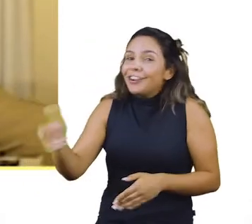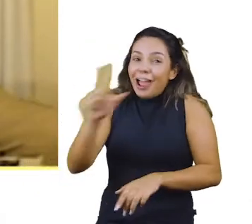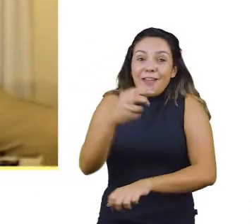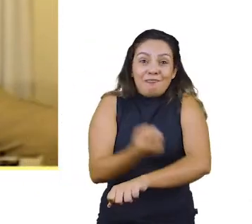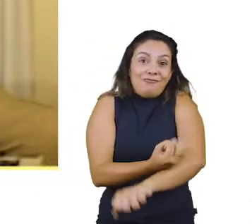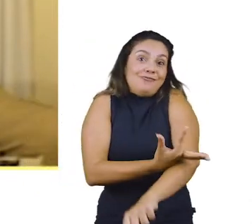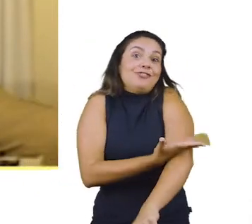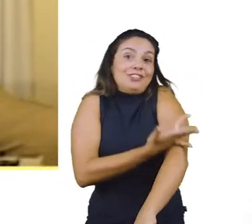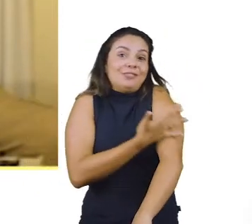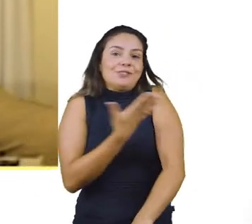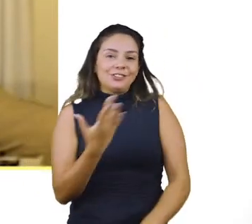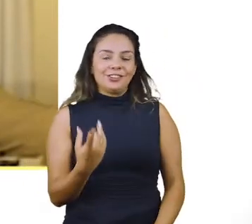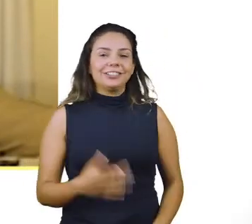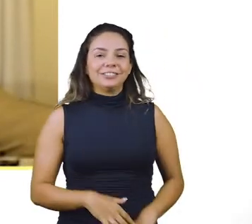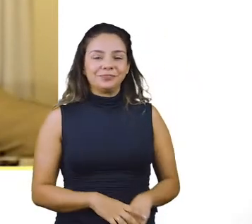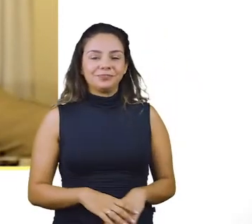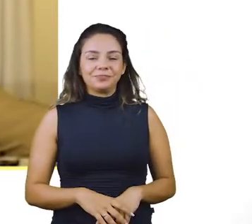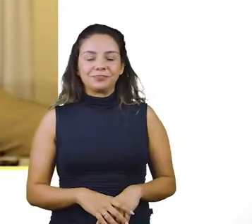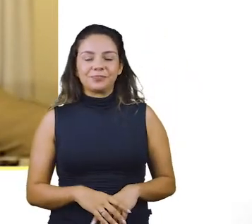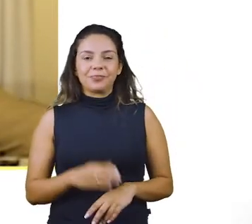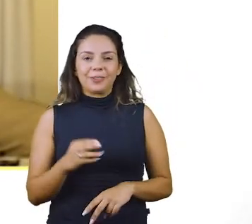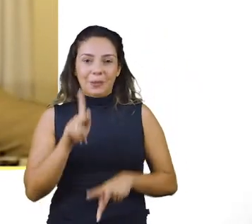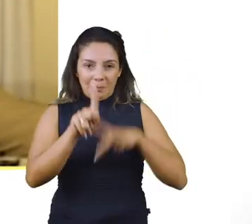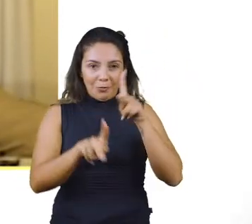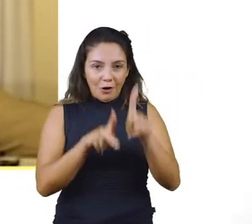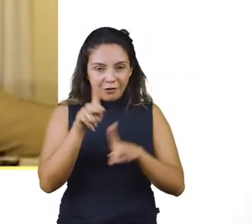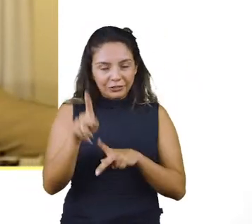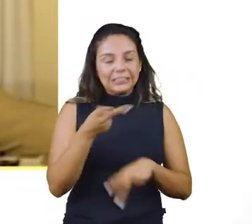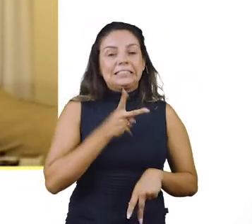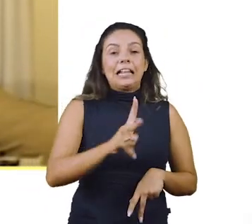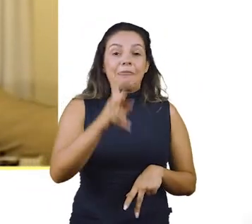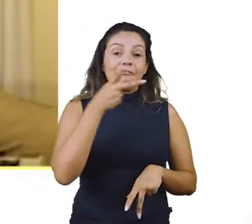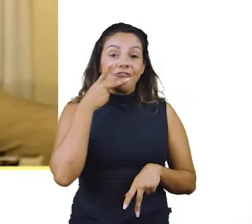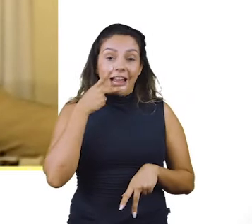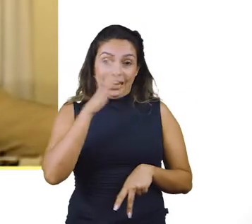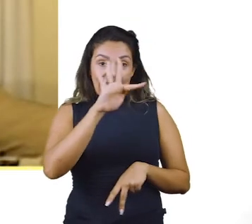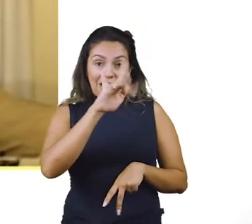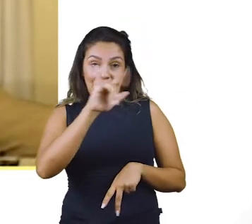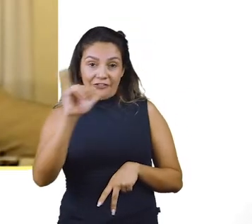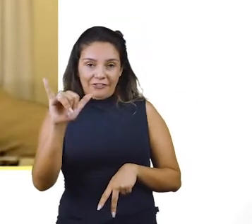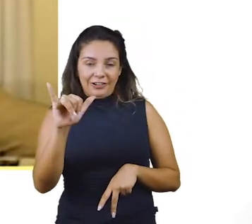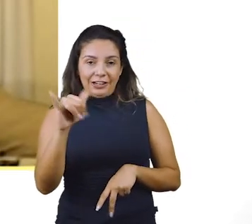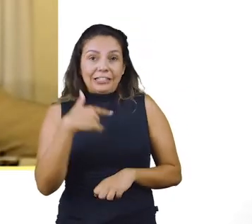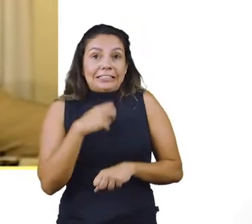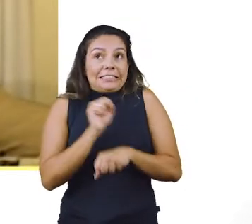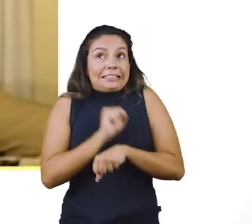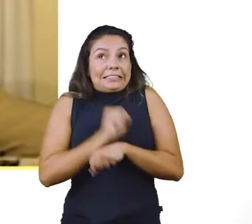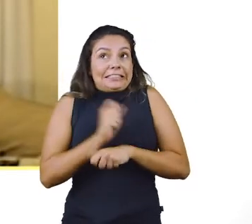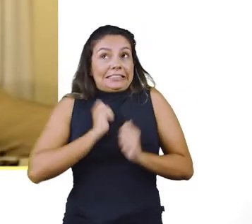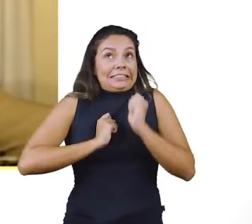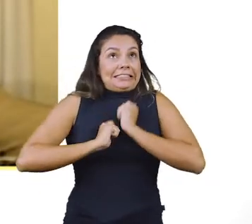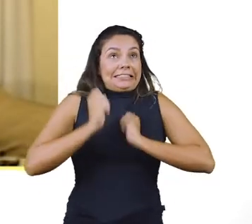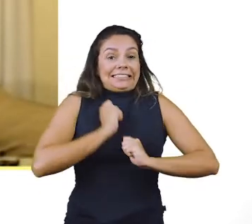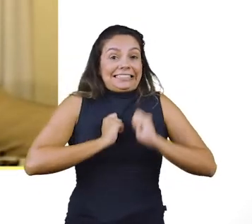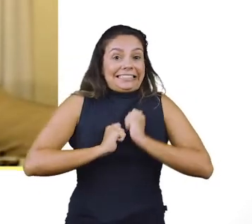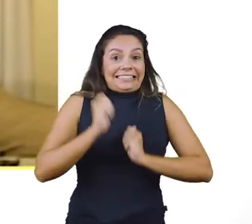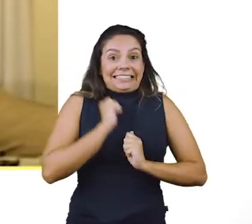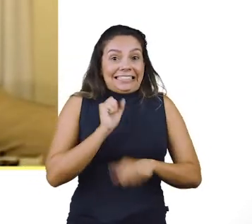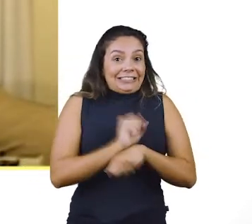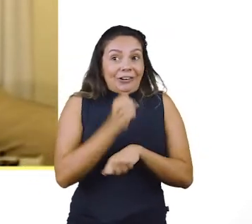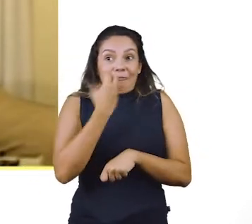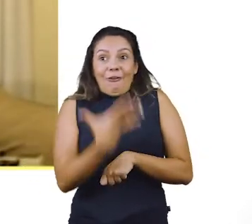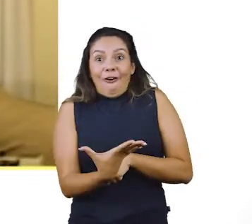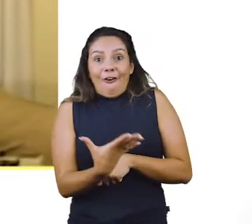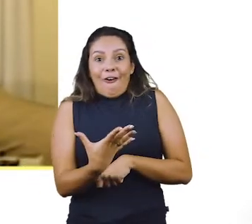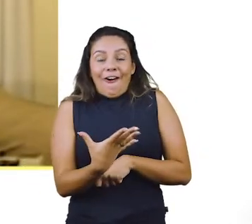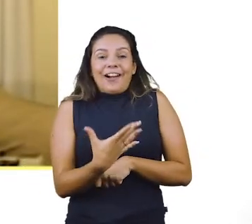momento, ter um contato com o público deles. Então, sempre que fala de FLI Araxá, expectativa. Estou louco para saber como é que vai ser essa edição